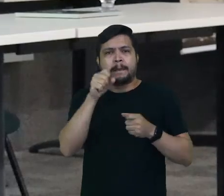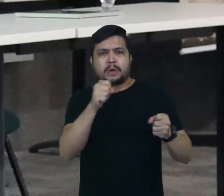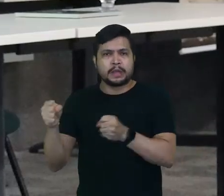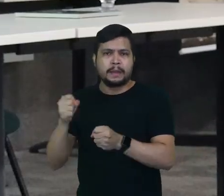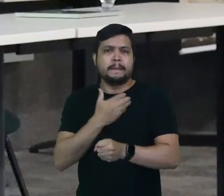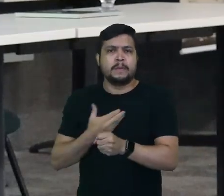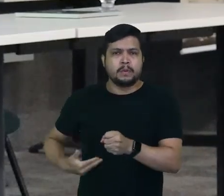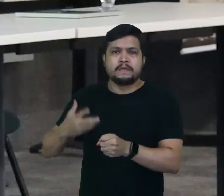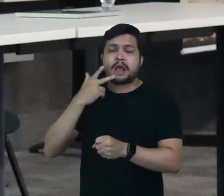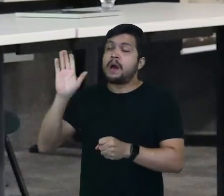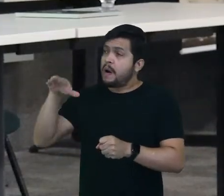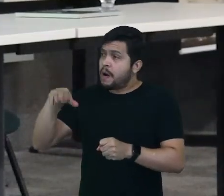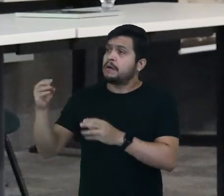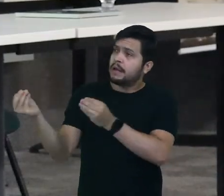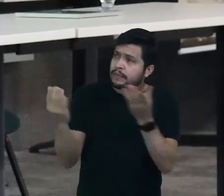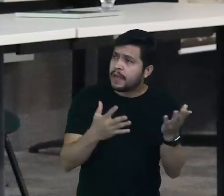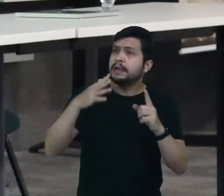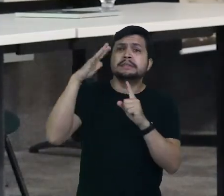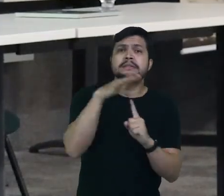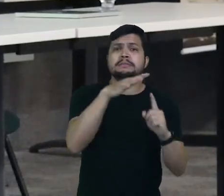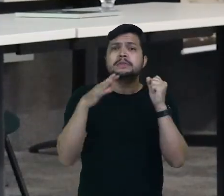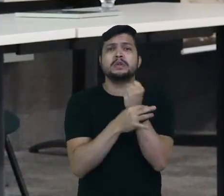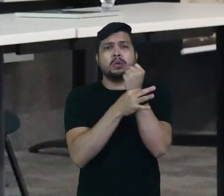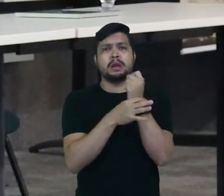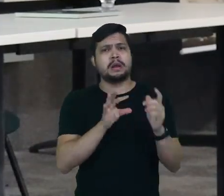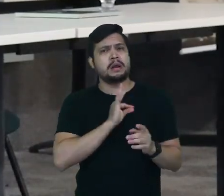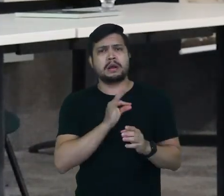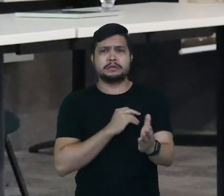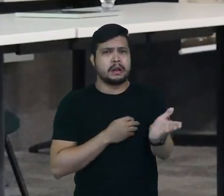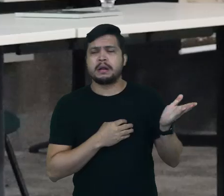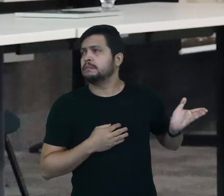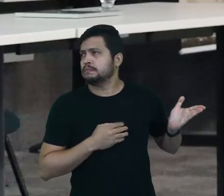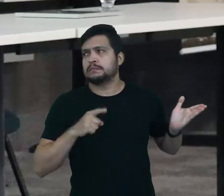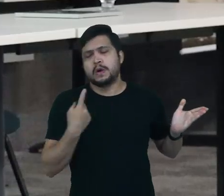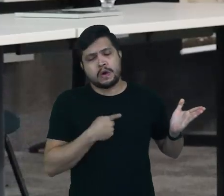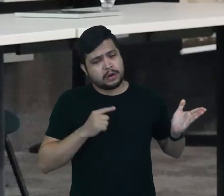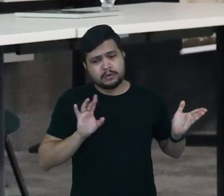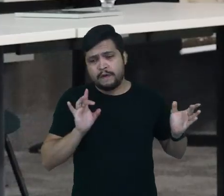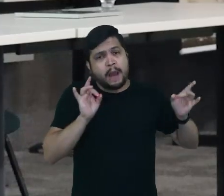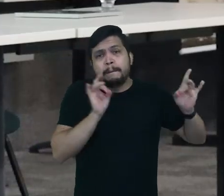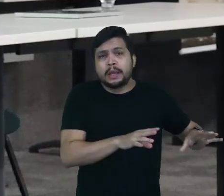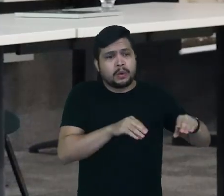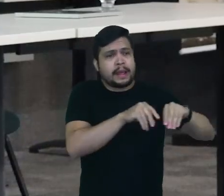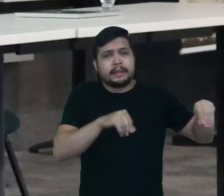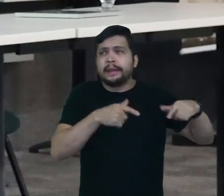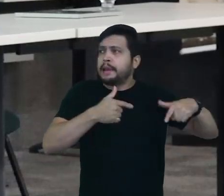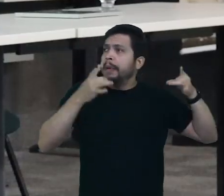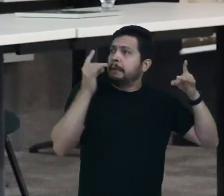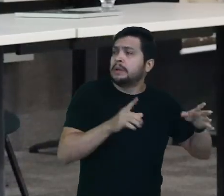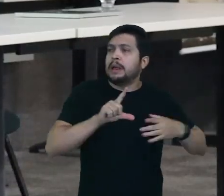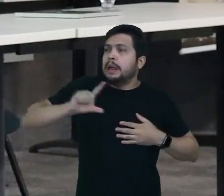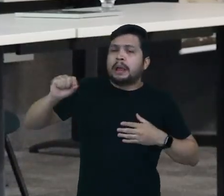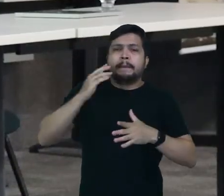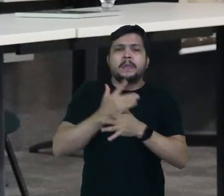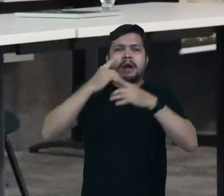para nós. Nós vamos viver, nós não vamos sair daqui porque a gente não tem segurança. O poder público tem que garantir